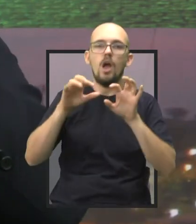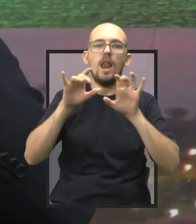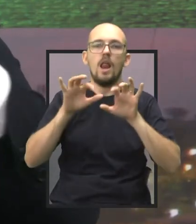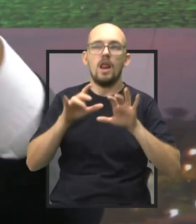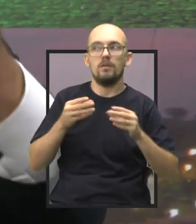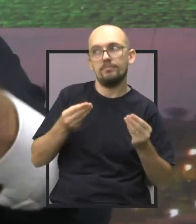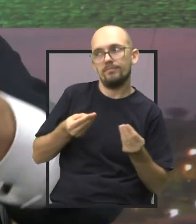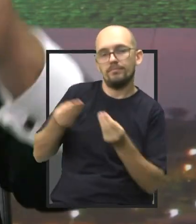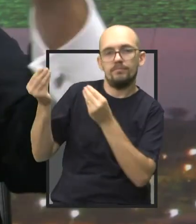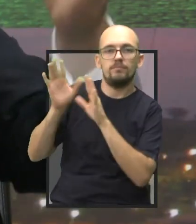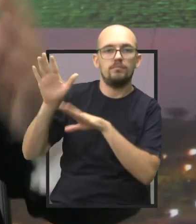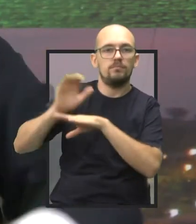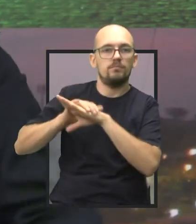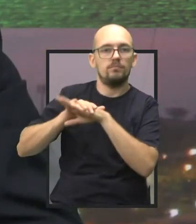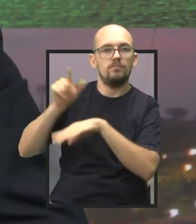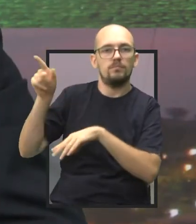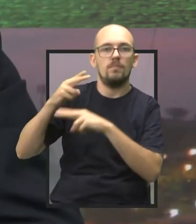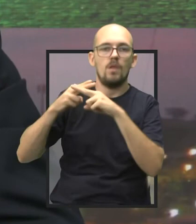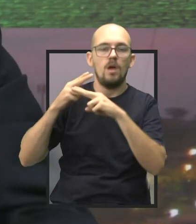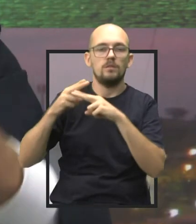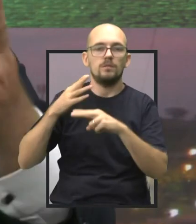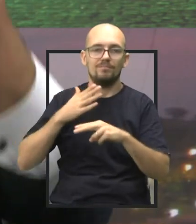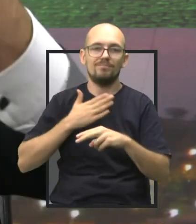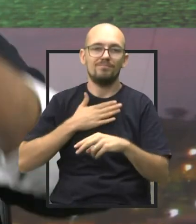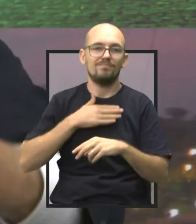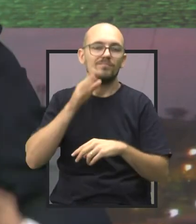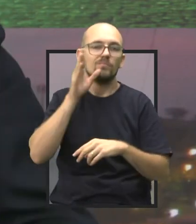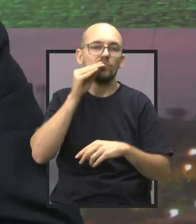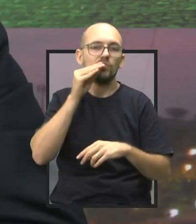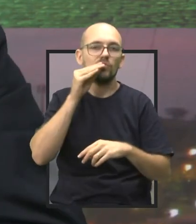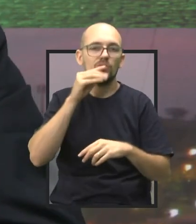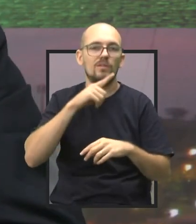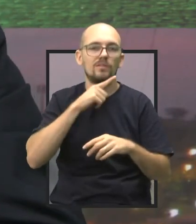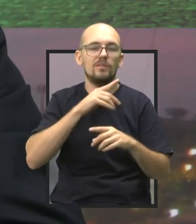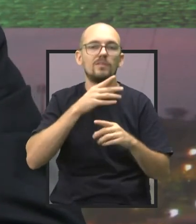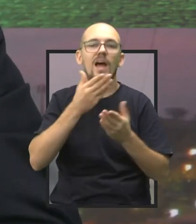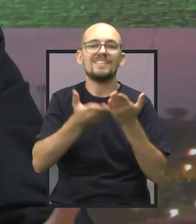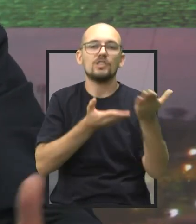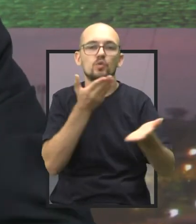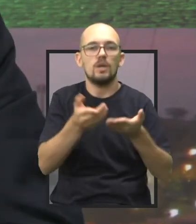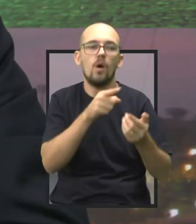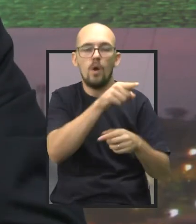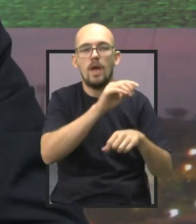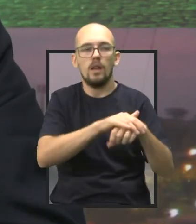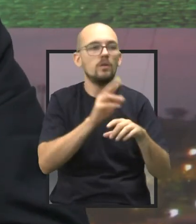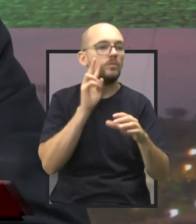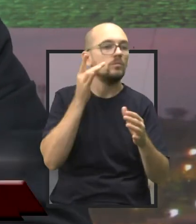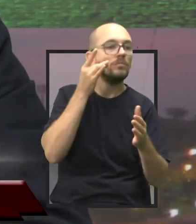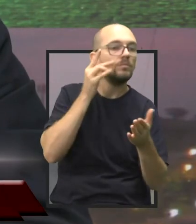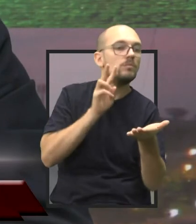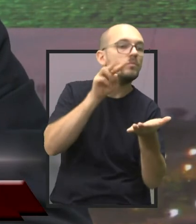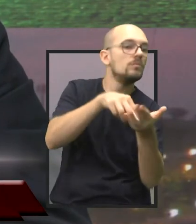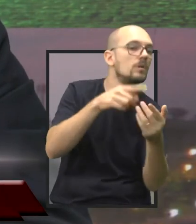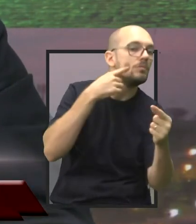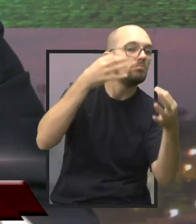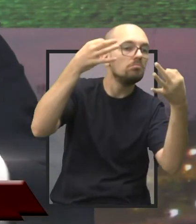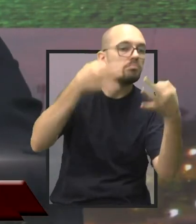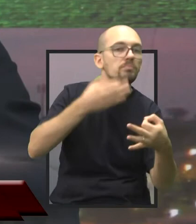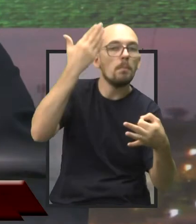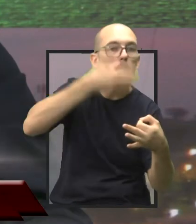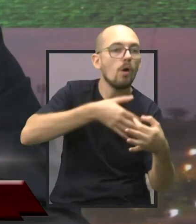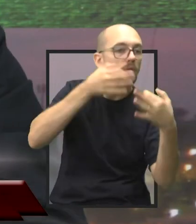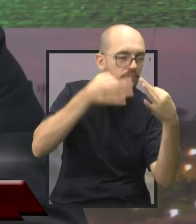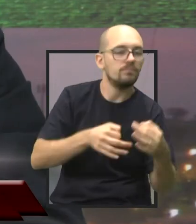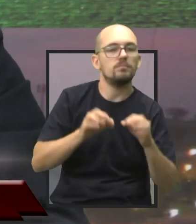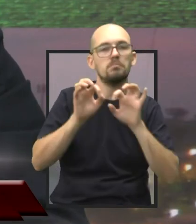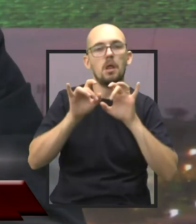mando, inclusive, minha assistente social, ir lá e fazer o relatório, né, social, que isso é imprescindível, para a gente mandar